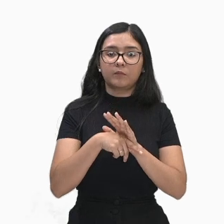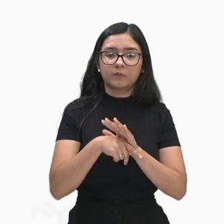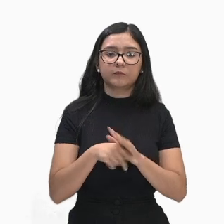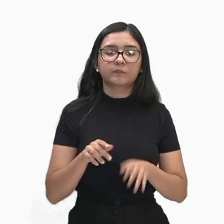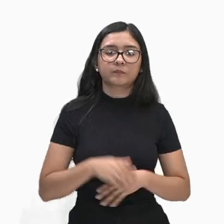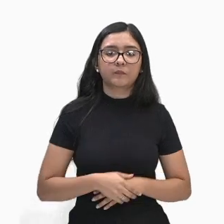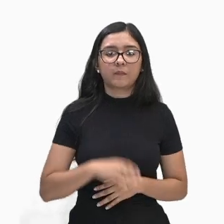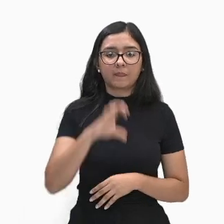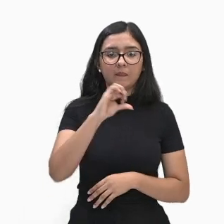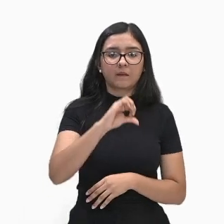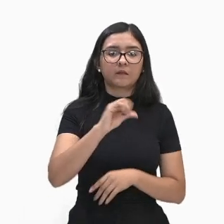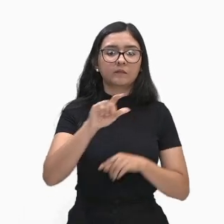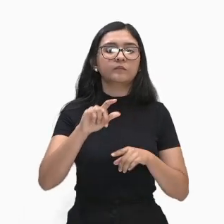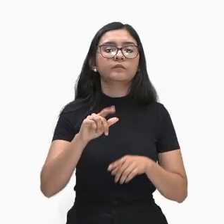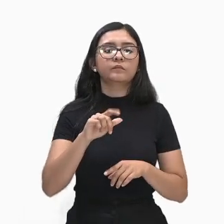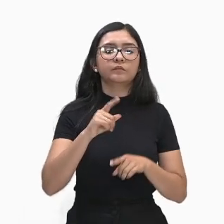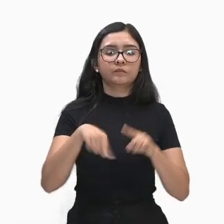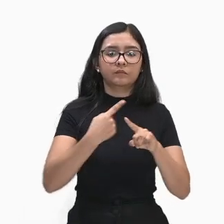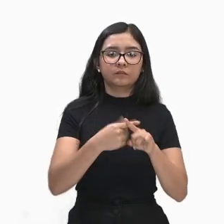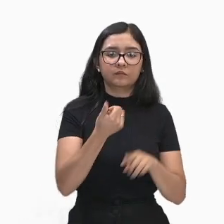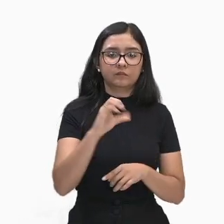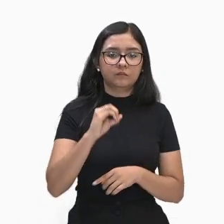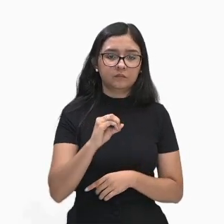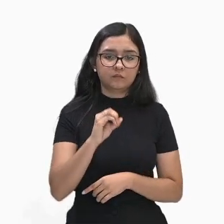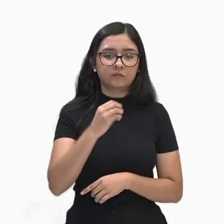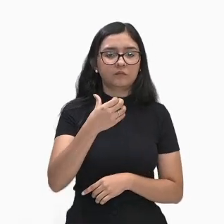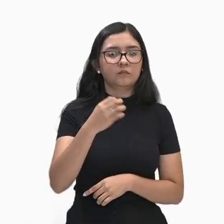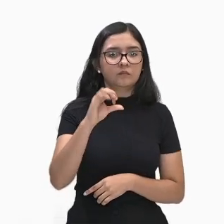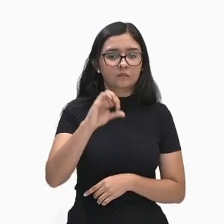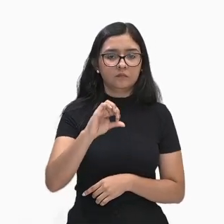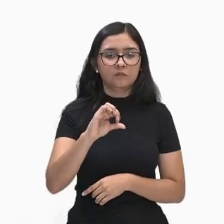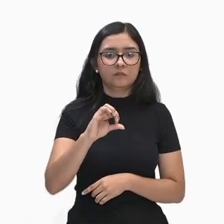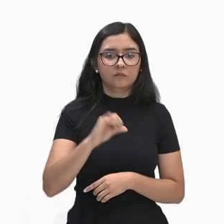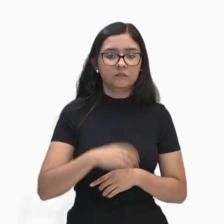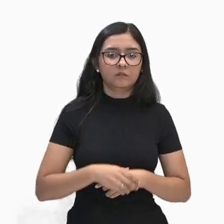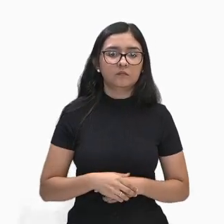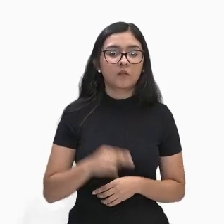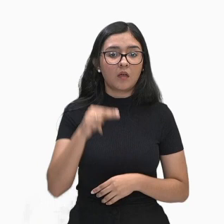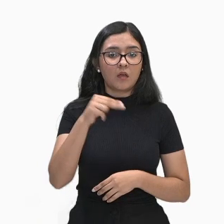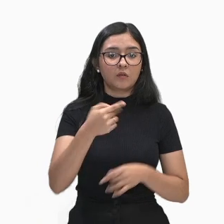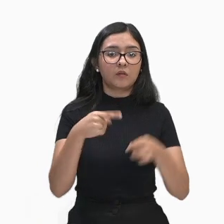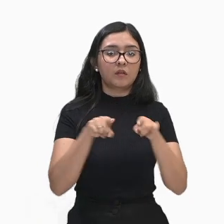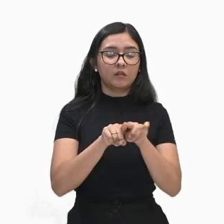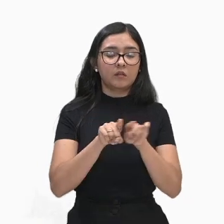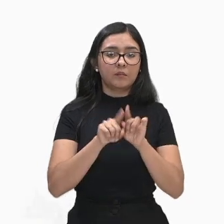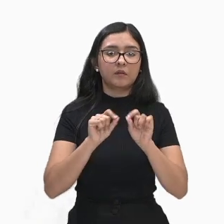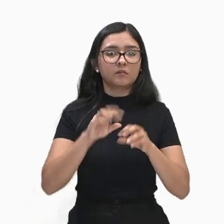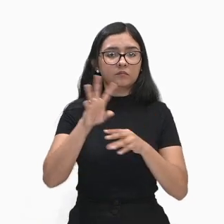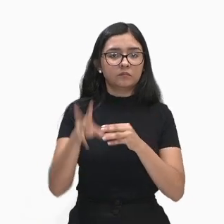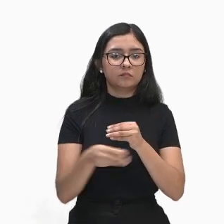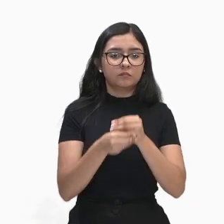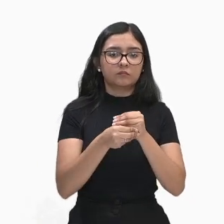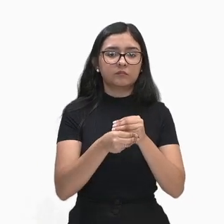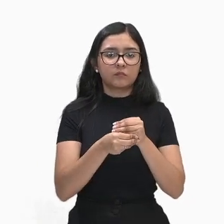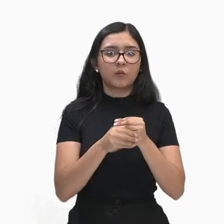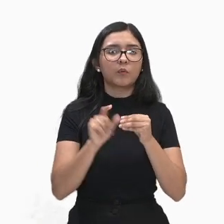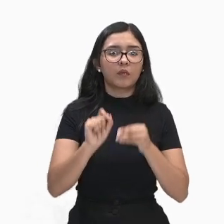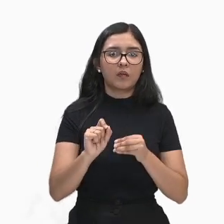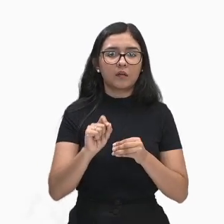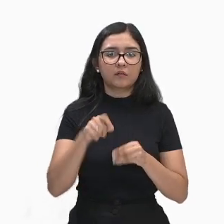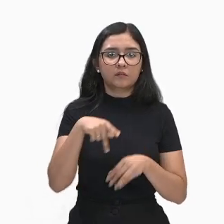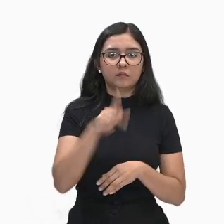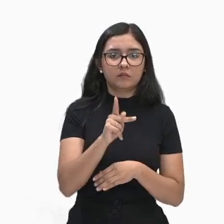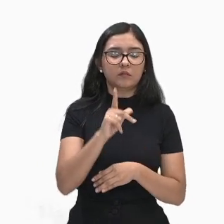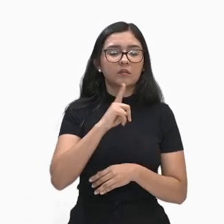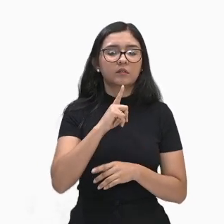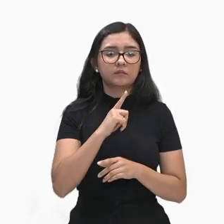nona, Newton vezes metro ao quadrado por Coulomb ao quadrado. Aí, introduzindo a constante K na equação, eu vou ter